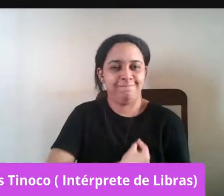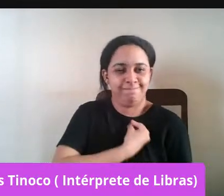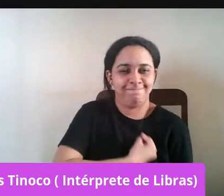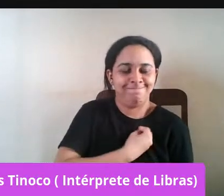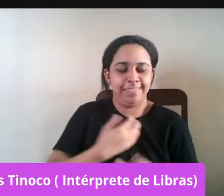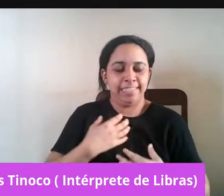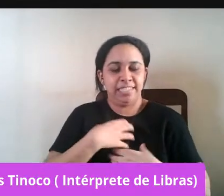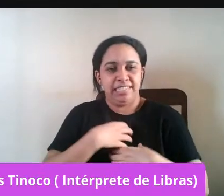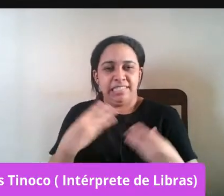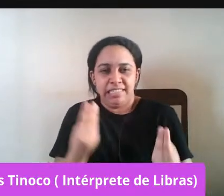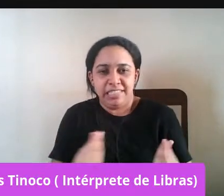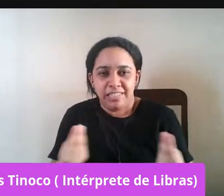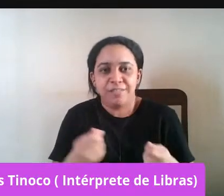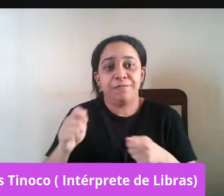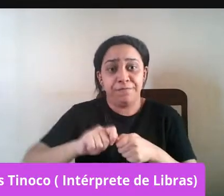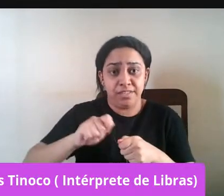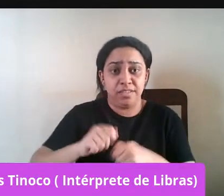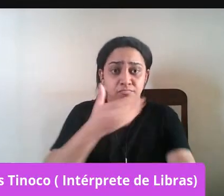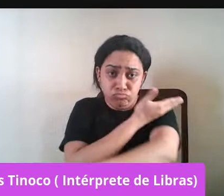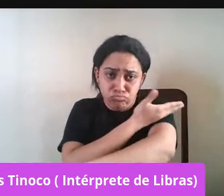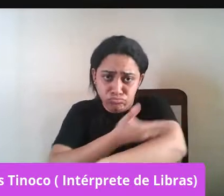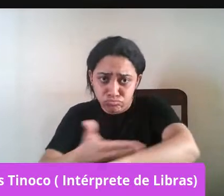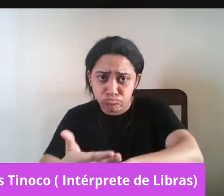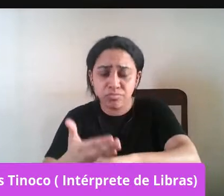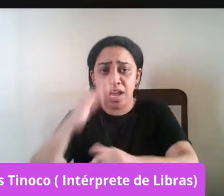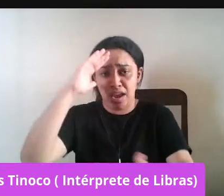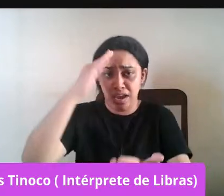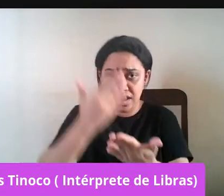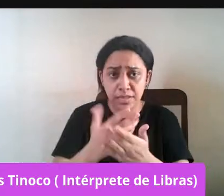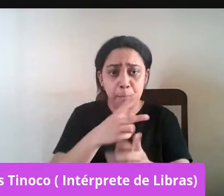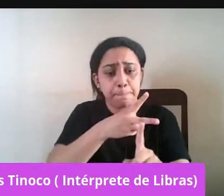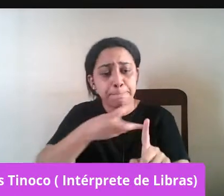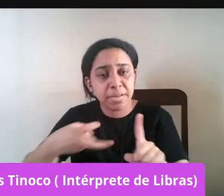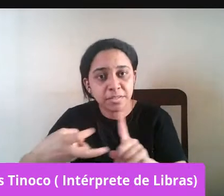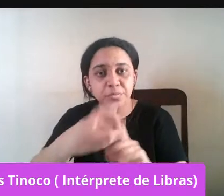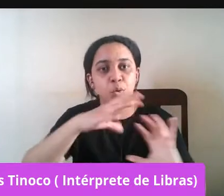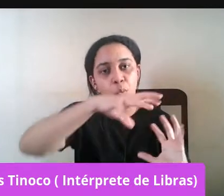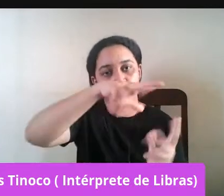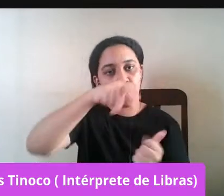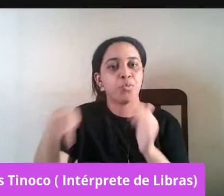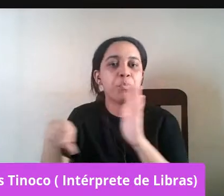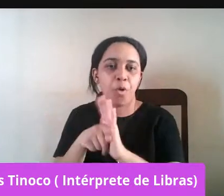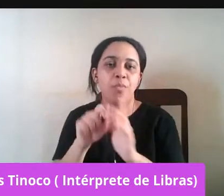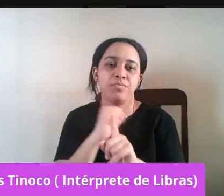fazer, costumes, crenças, visão do mundo de uma sociedade.